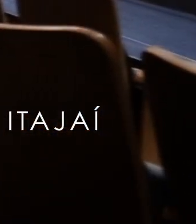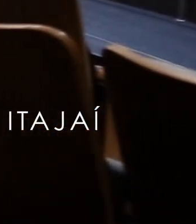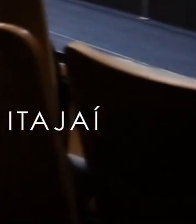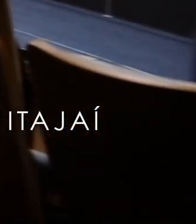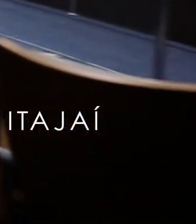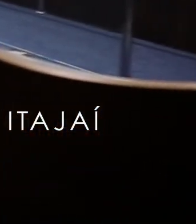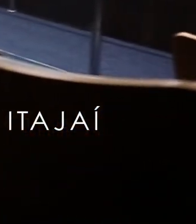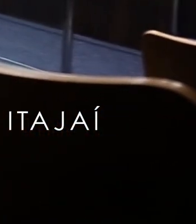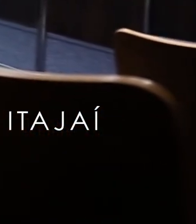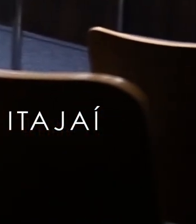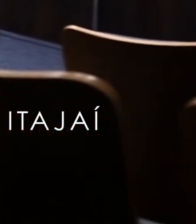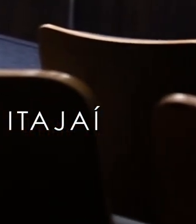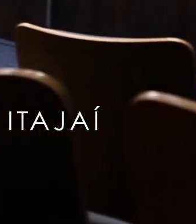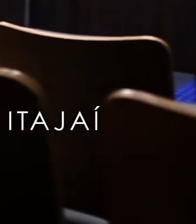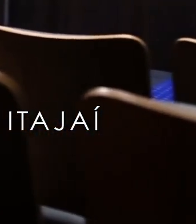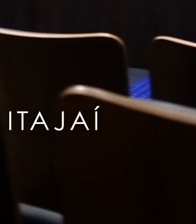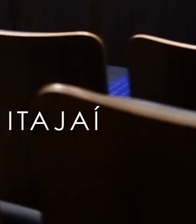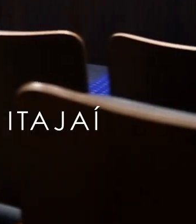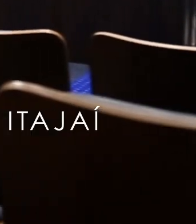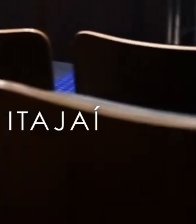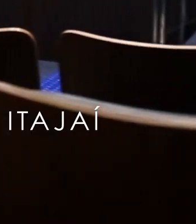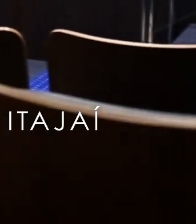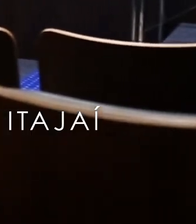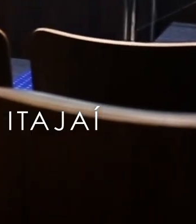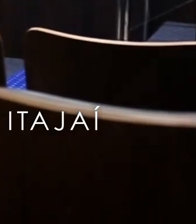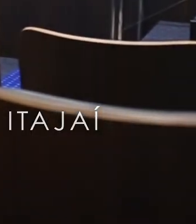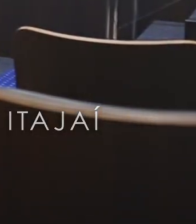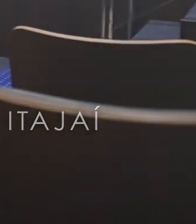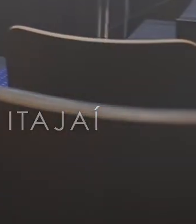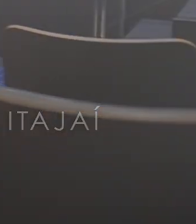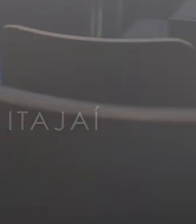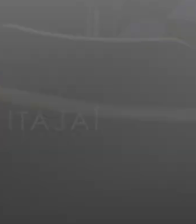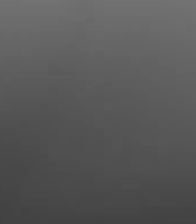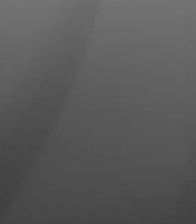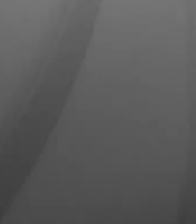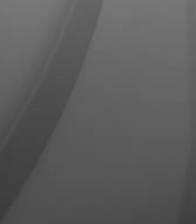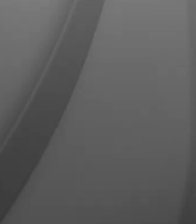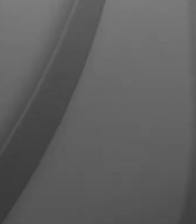Fique por dentro do que acontece na Câmara de Vereadores de Itajaí.